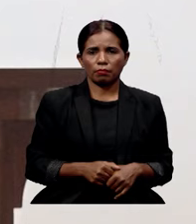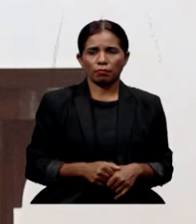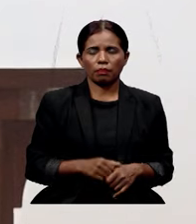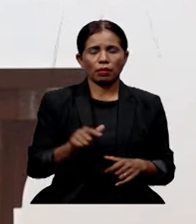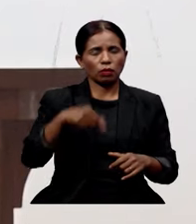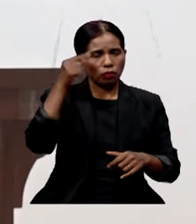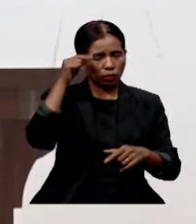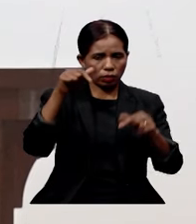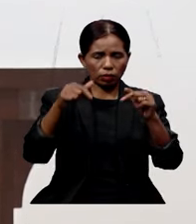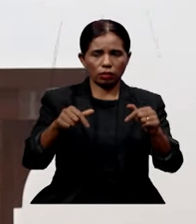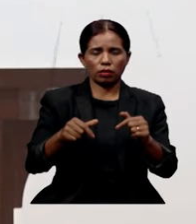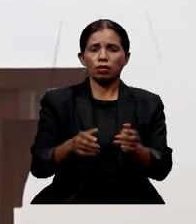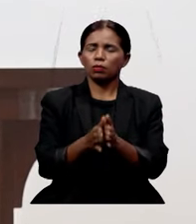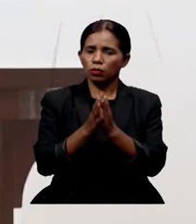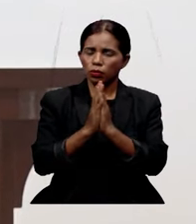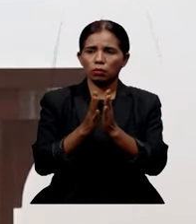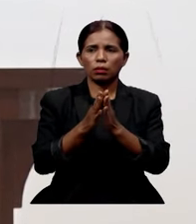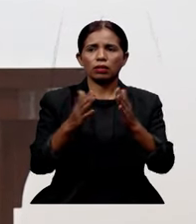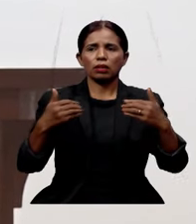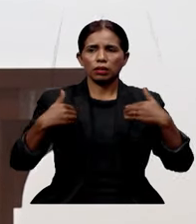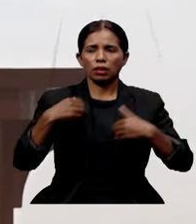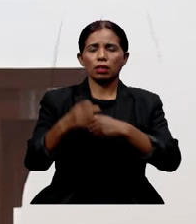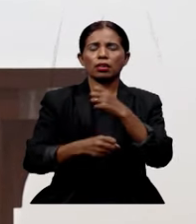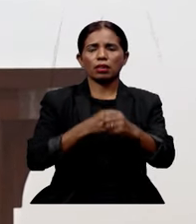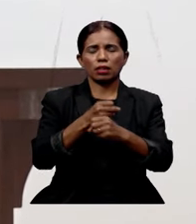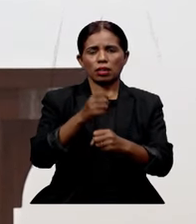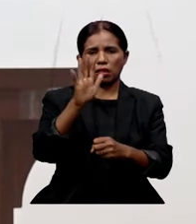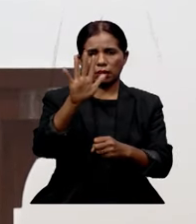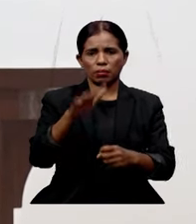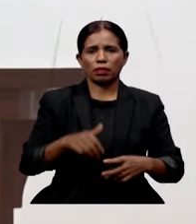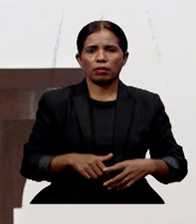Governo de nema dos vot se ia tira lima na lara.